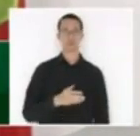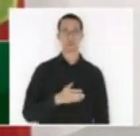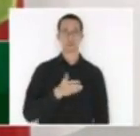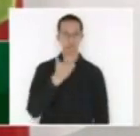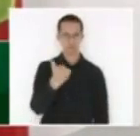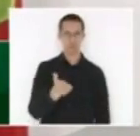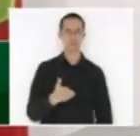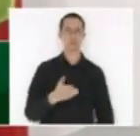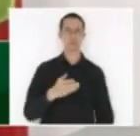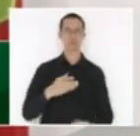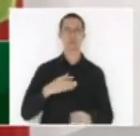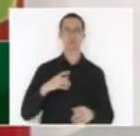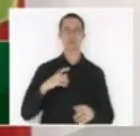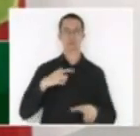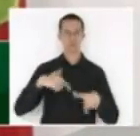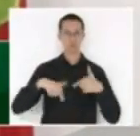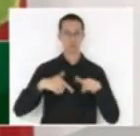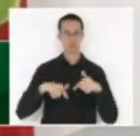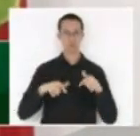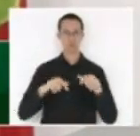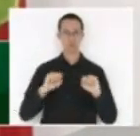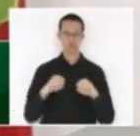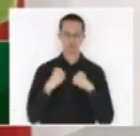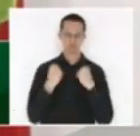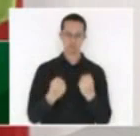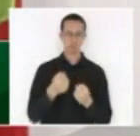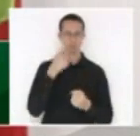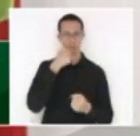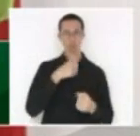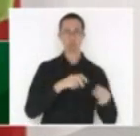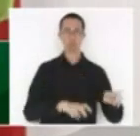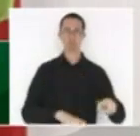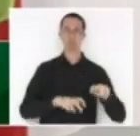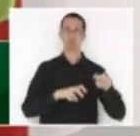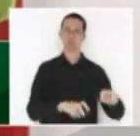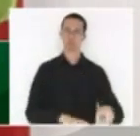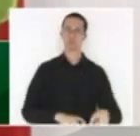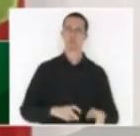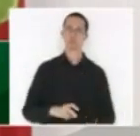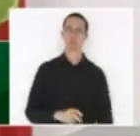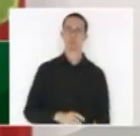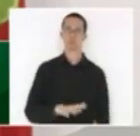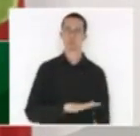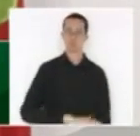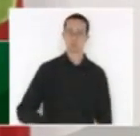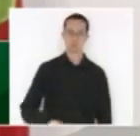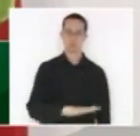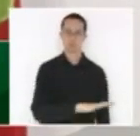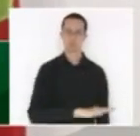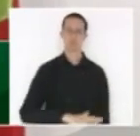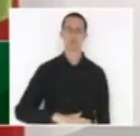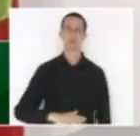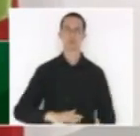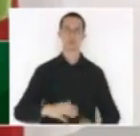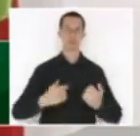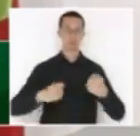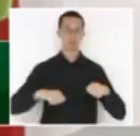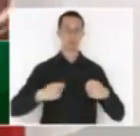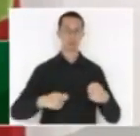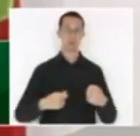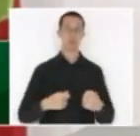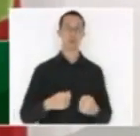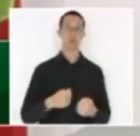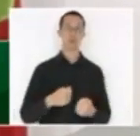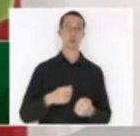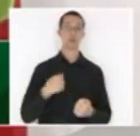trabalhado em defesa das mulheres agricultoras, da mulher camponesa, né, e que nós precisamos dar respostas, todos